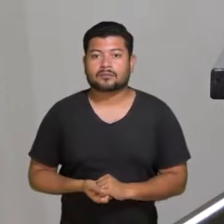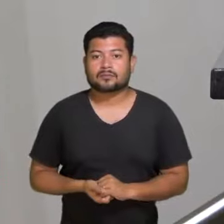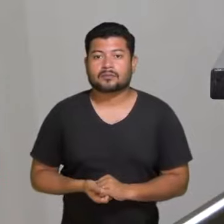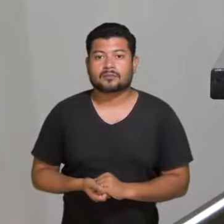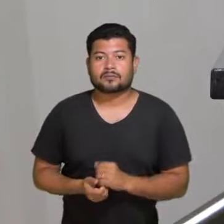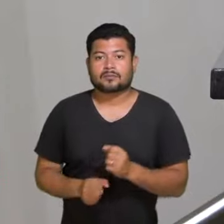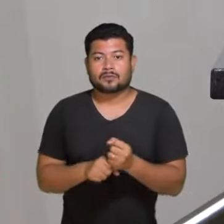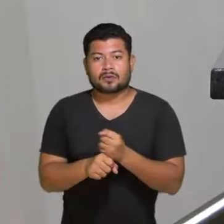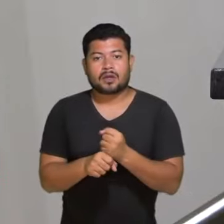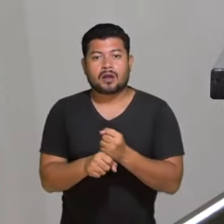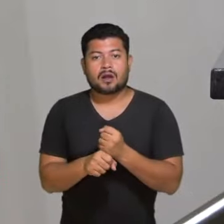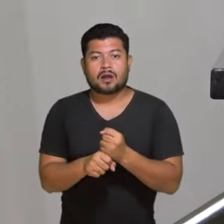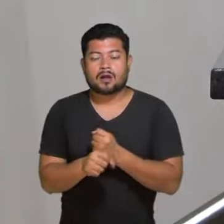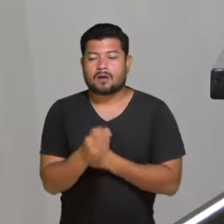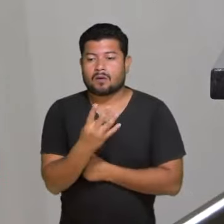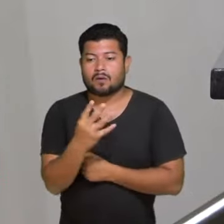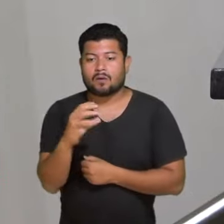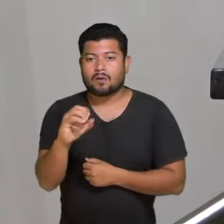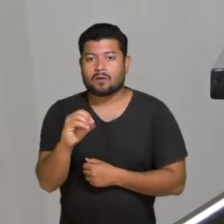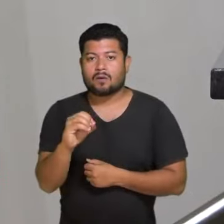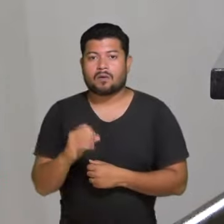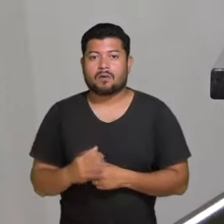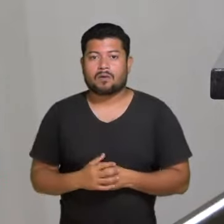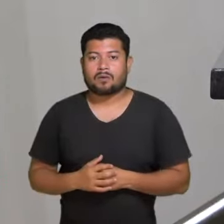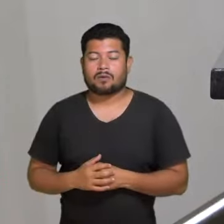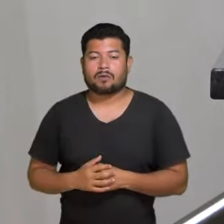40 anos de terror no campo.